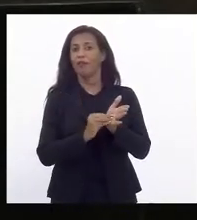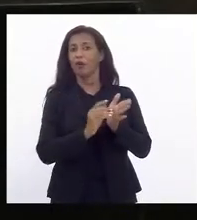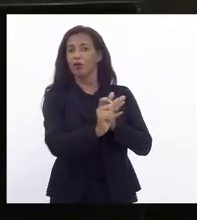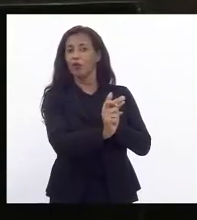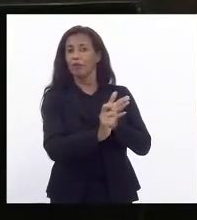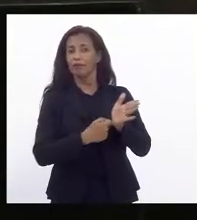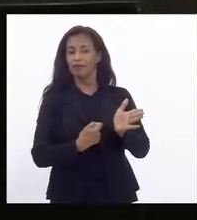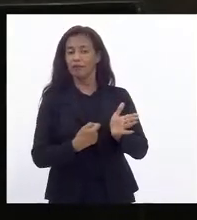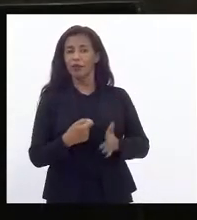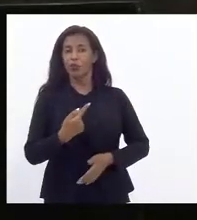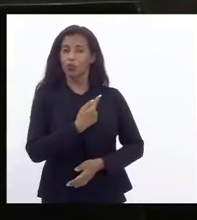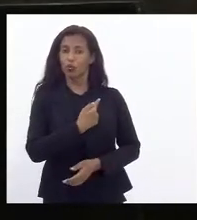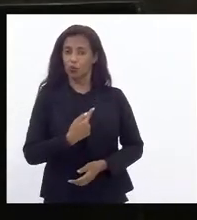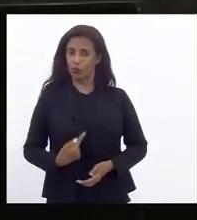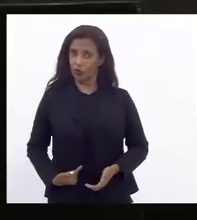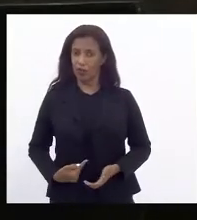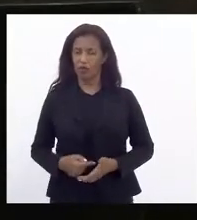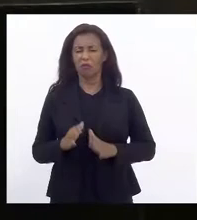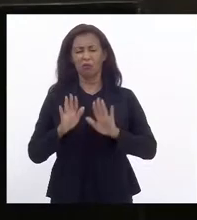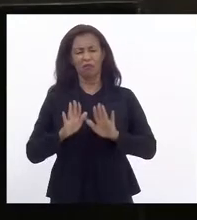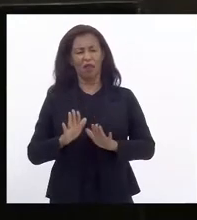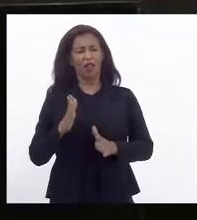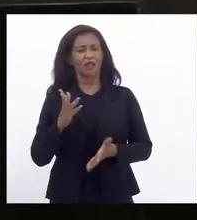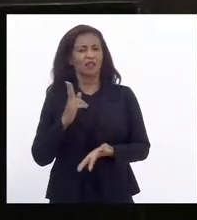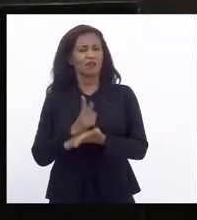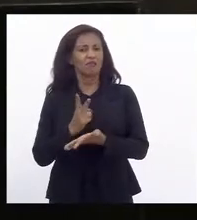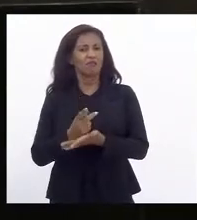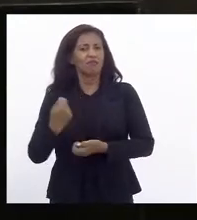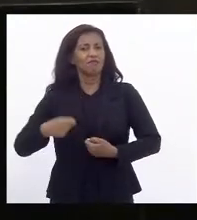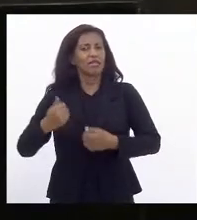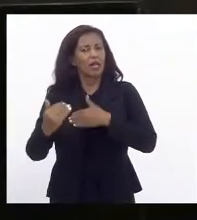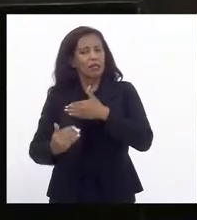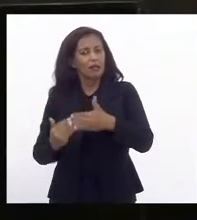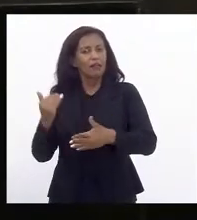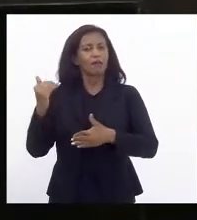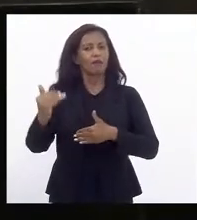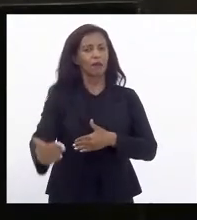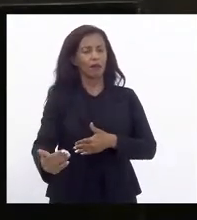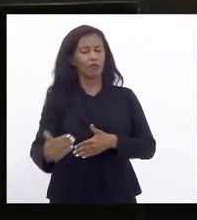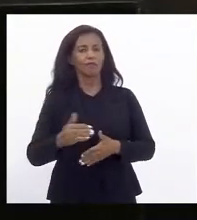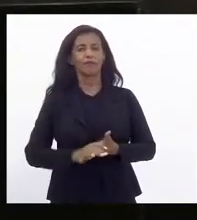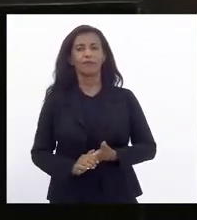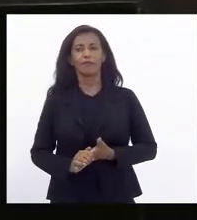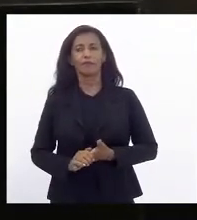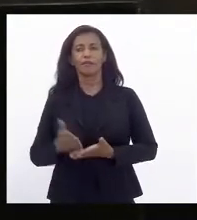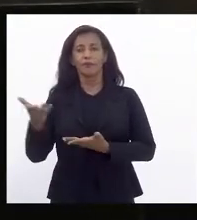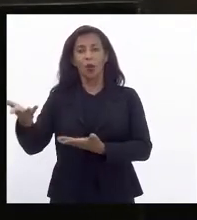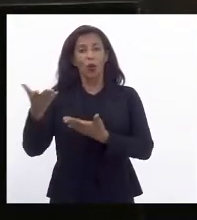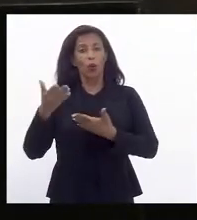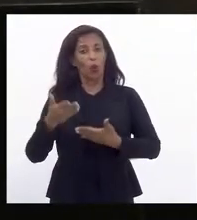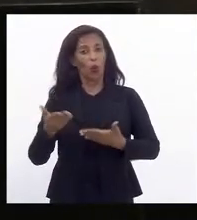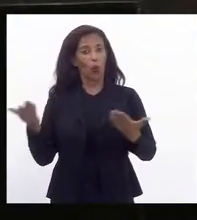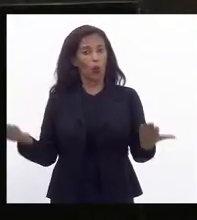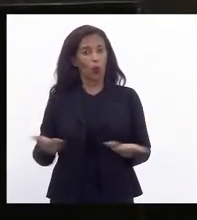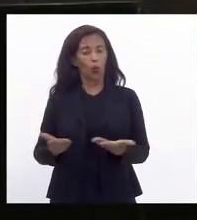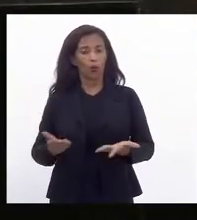regulamentação do governador, mas é sempre preciso ir além nessa pauta. Então, trouxemos aqui